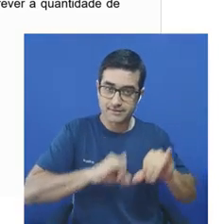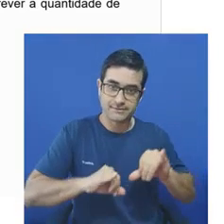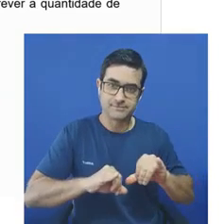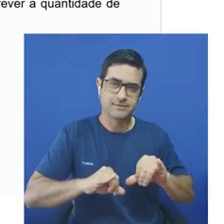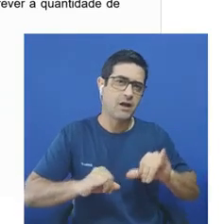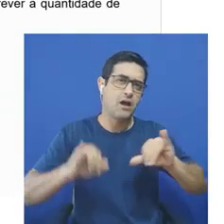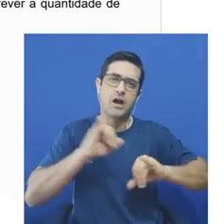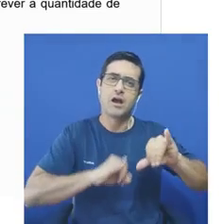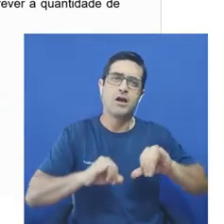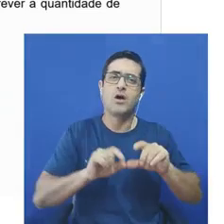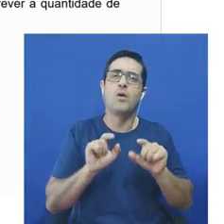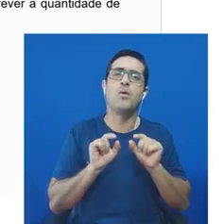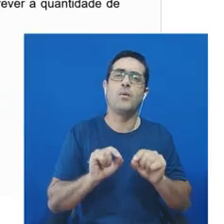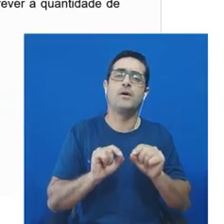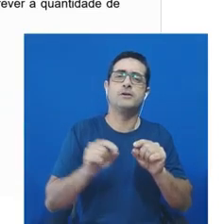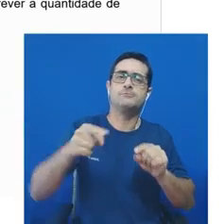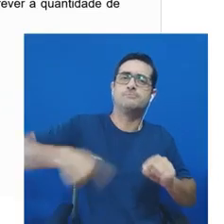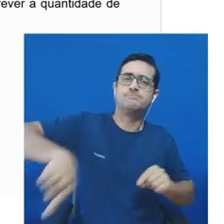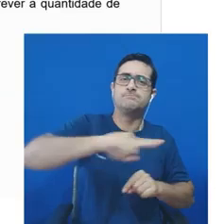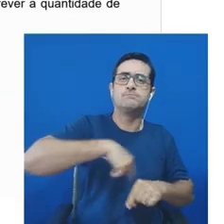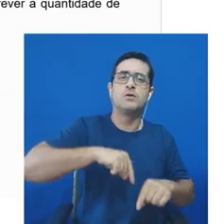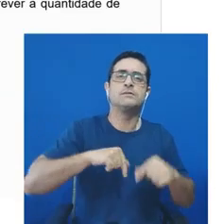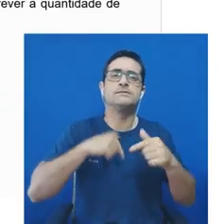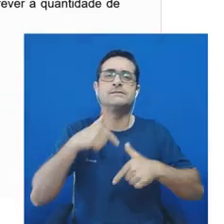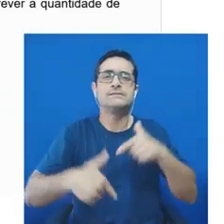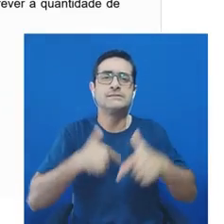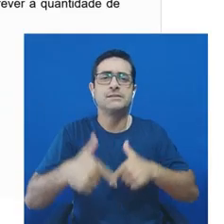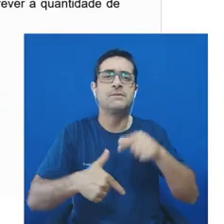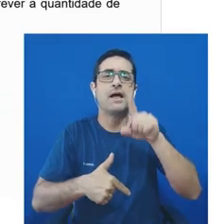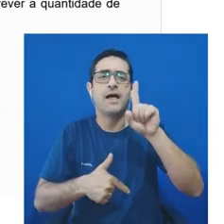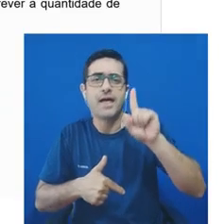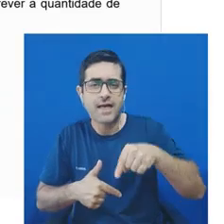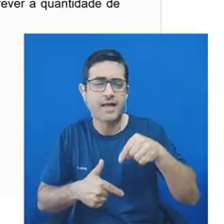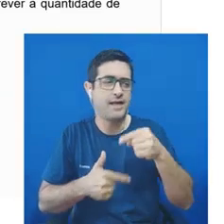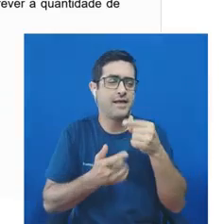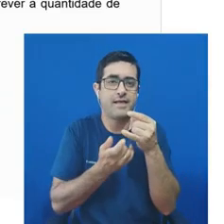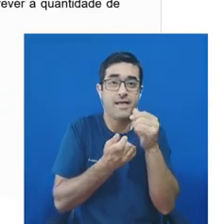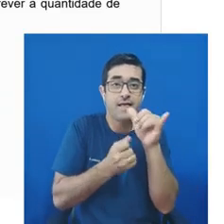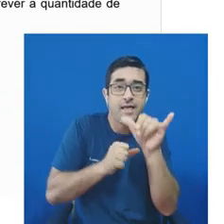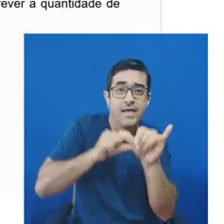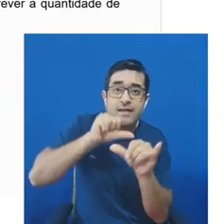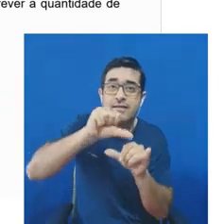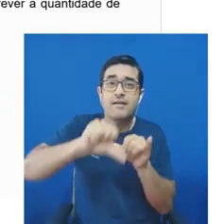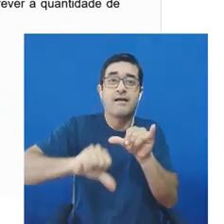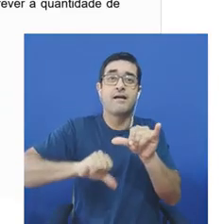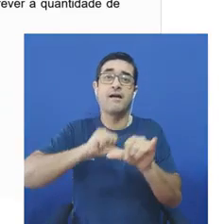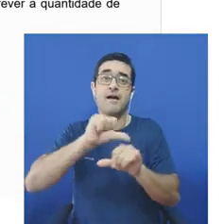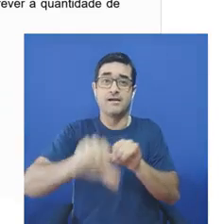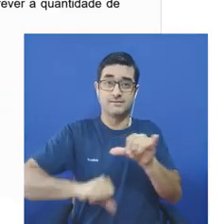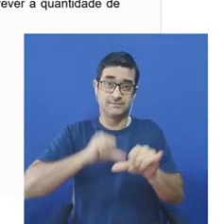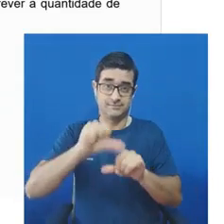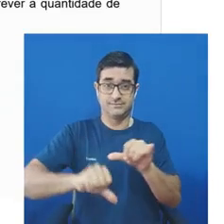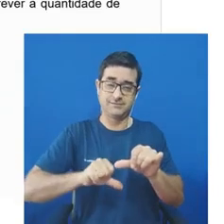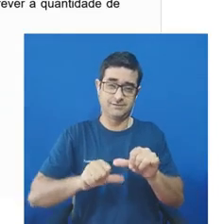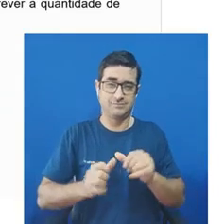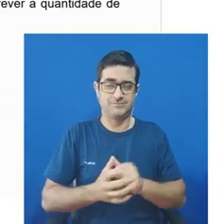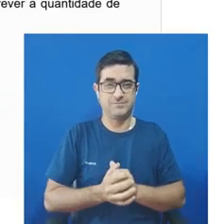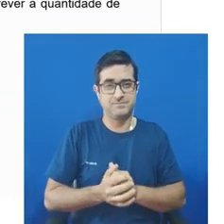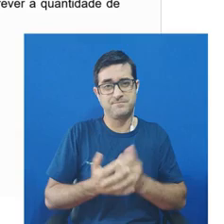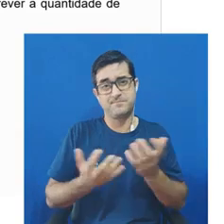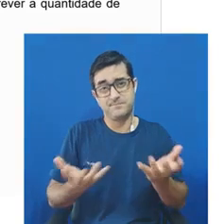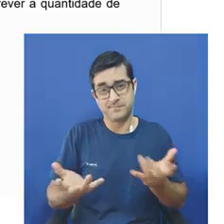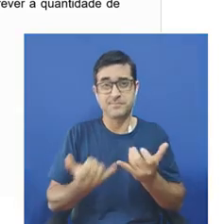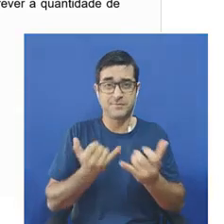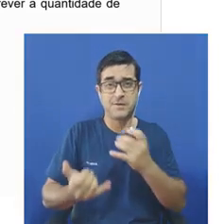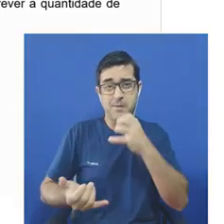química. Só que na área da estequiometria, a gente vai trabalhar com reações químicas. Então, ao invés de eu obter um